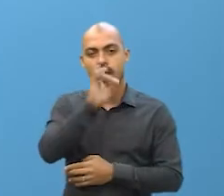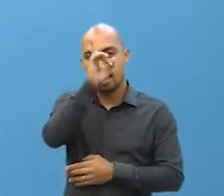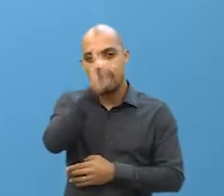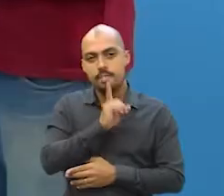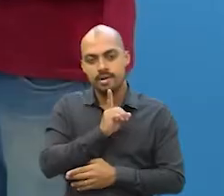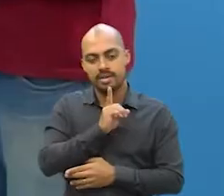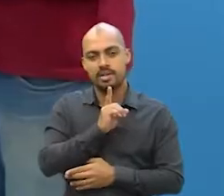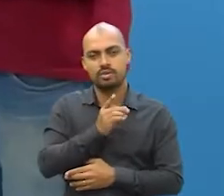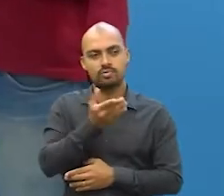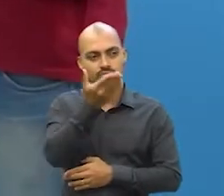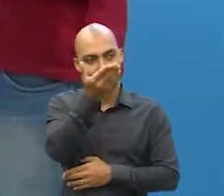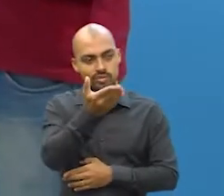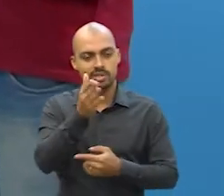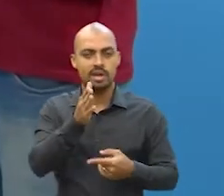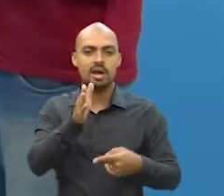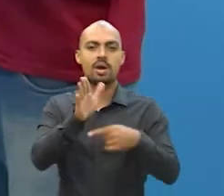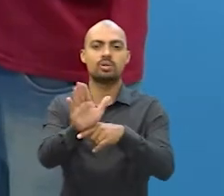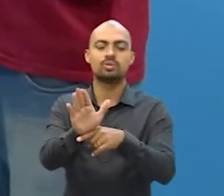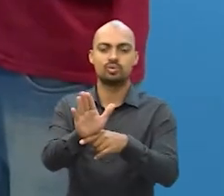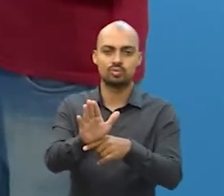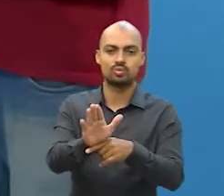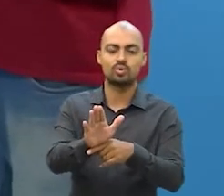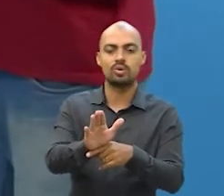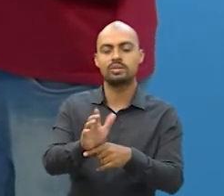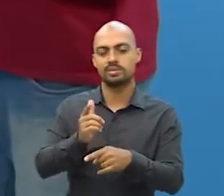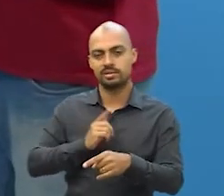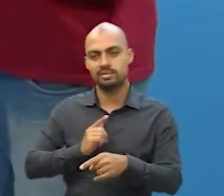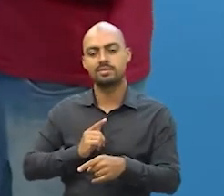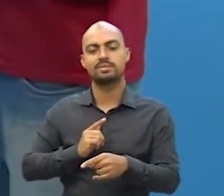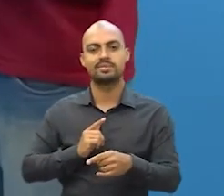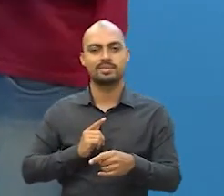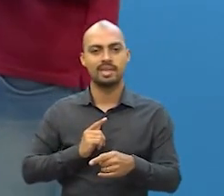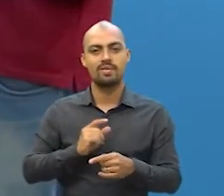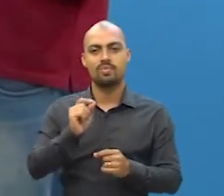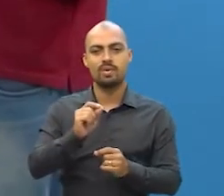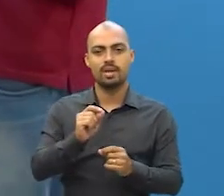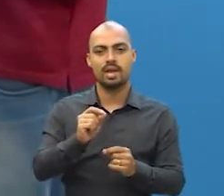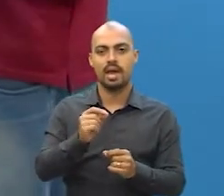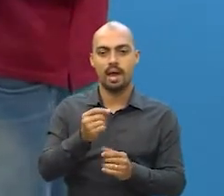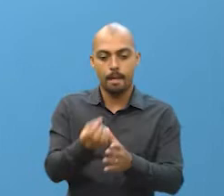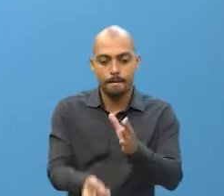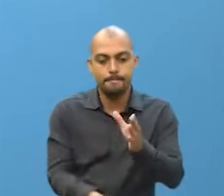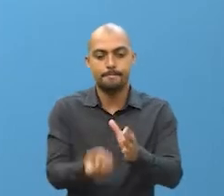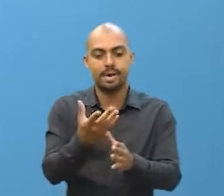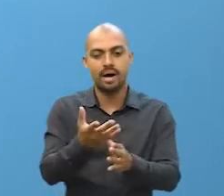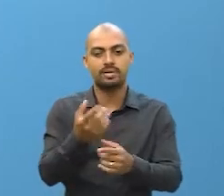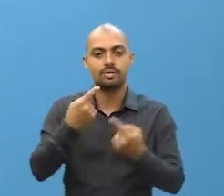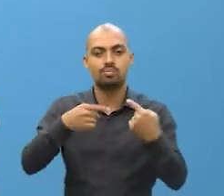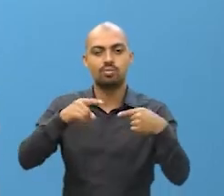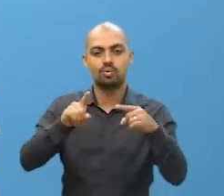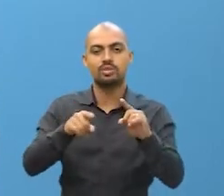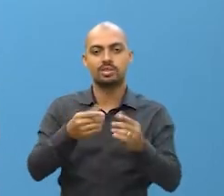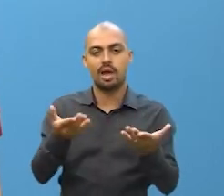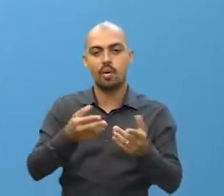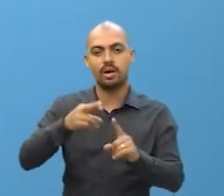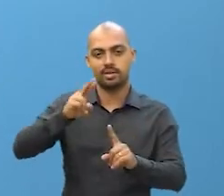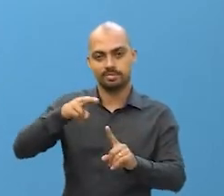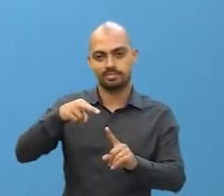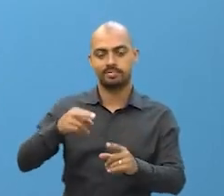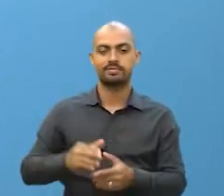que você contribuiu aí, fez um pouquinho para produzir esse álbum e ser reconhecido